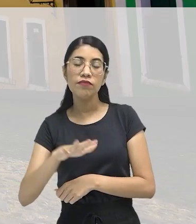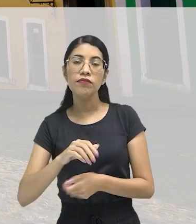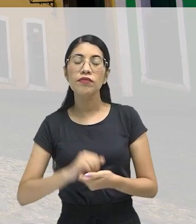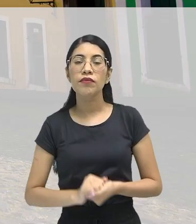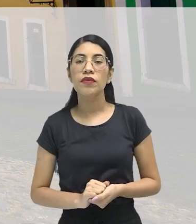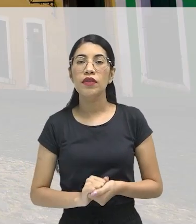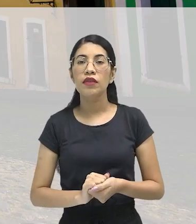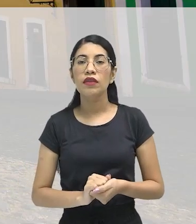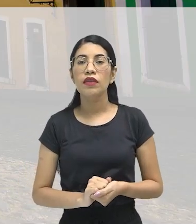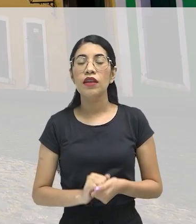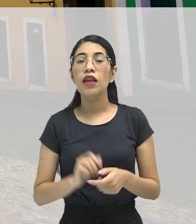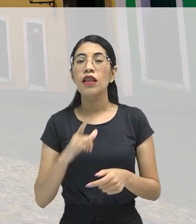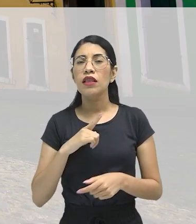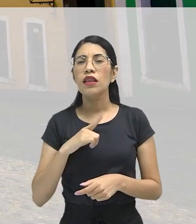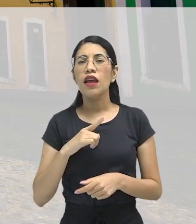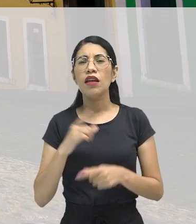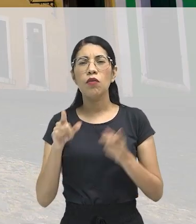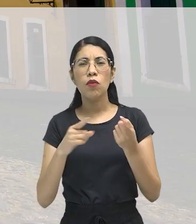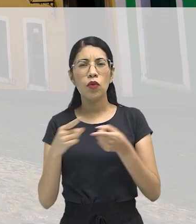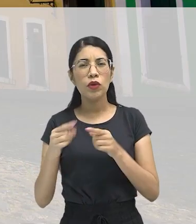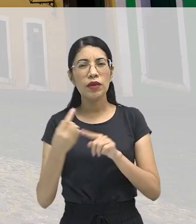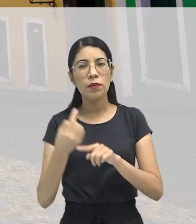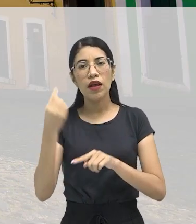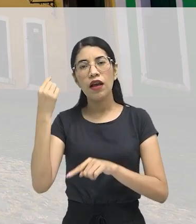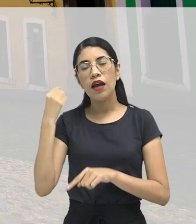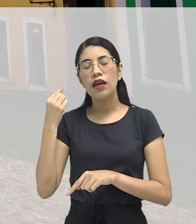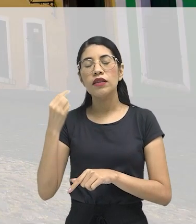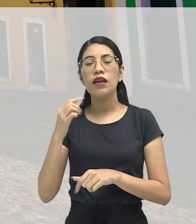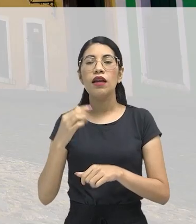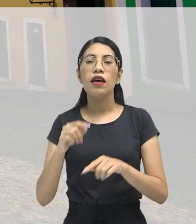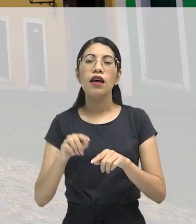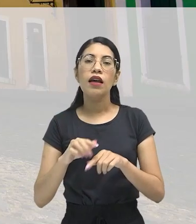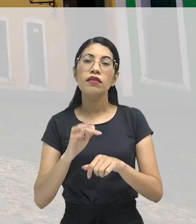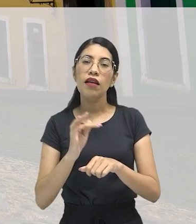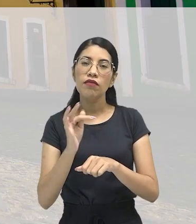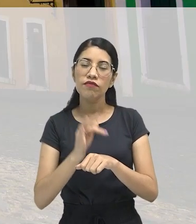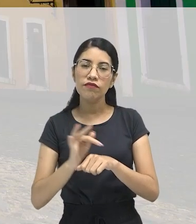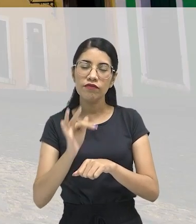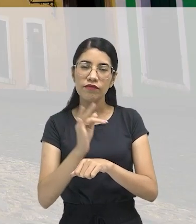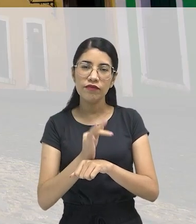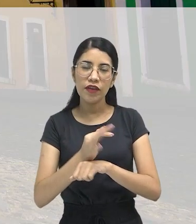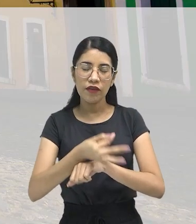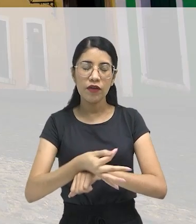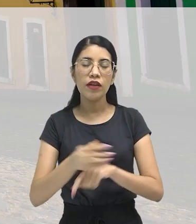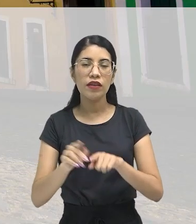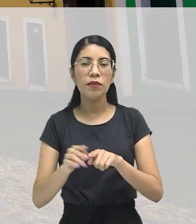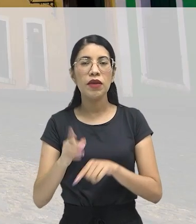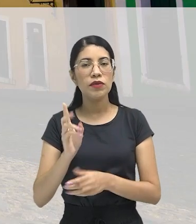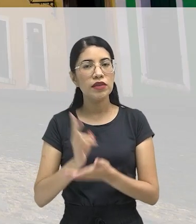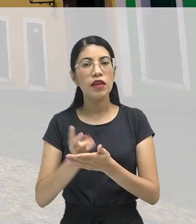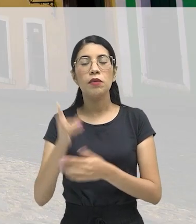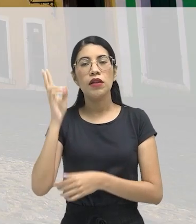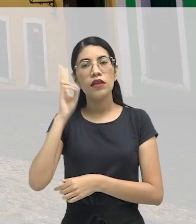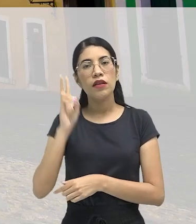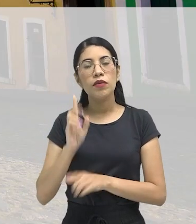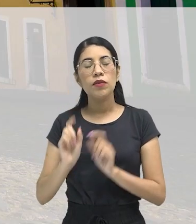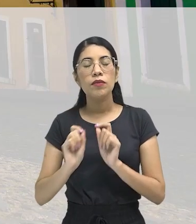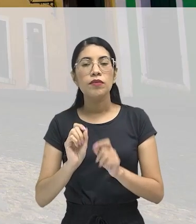certo? Tem uma que eu escutei no tempo da faculdade e ficou, nunca mais esqueci. Tem uma que